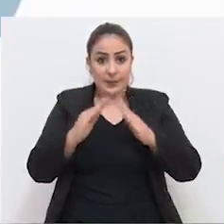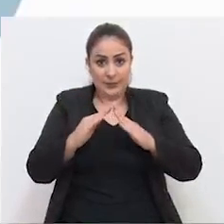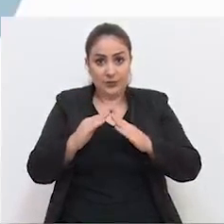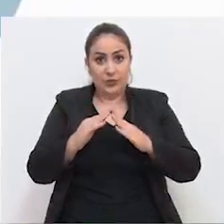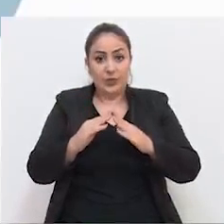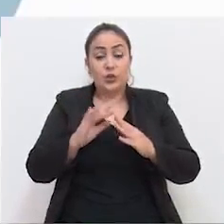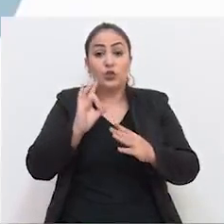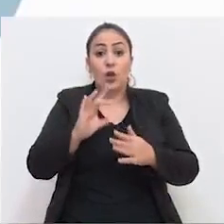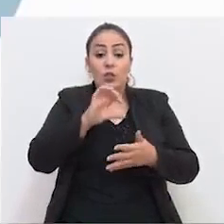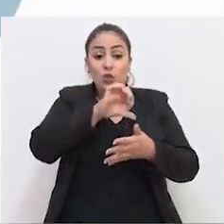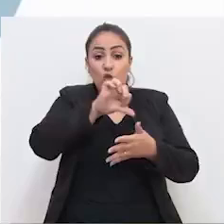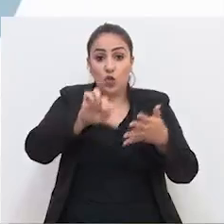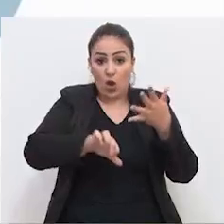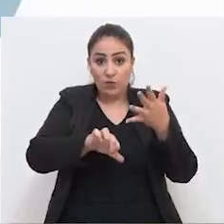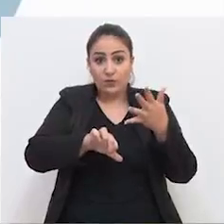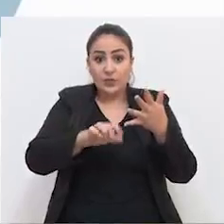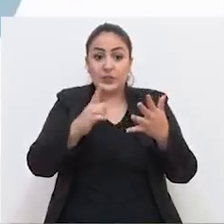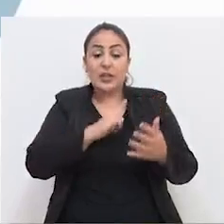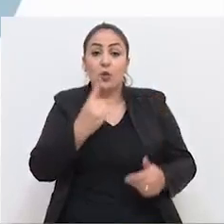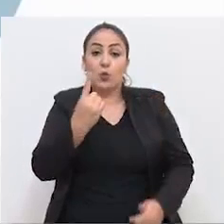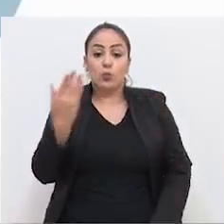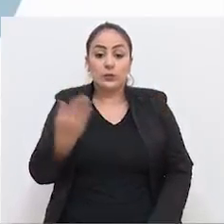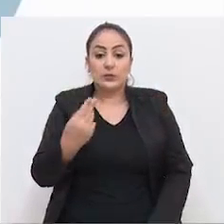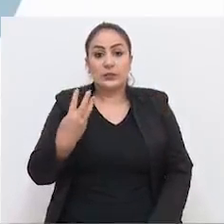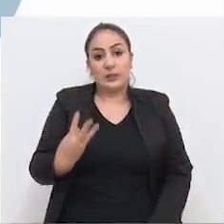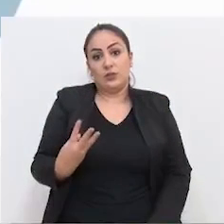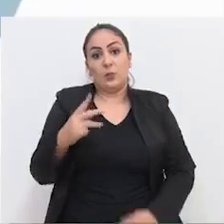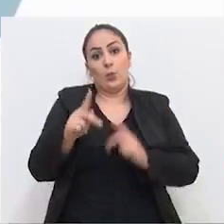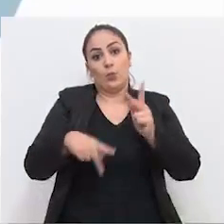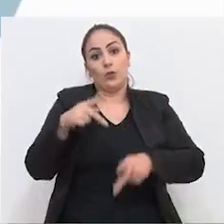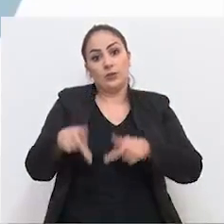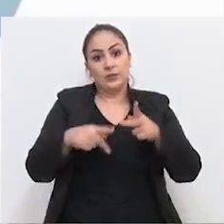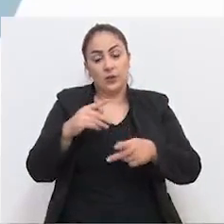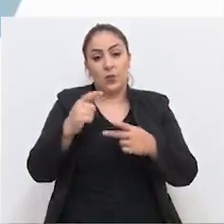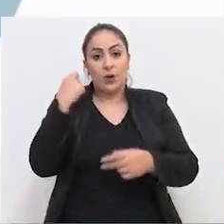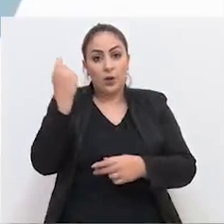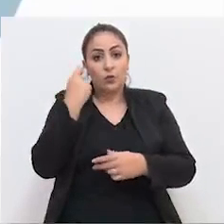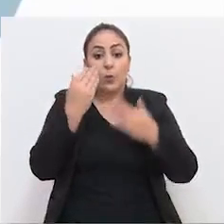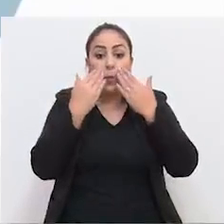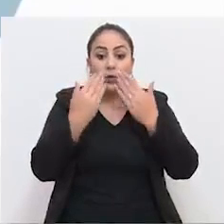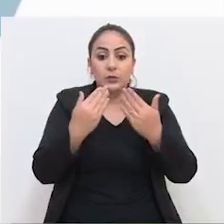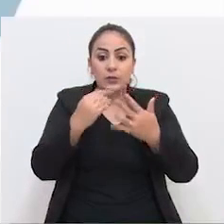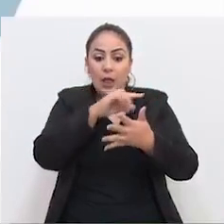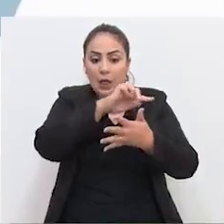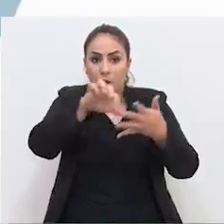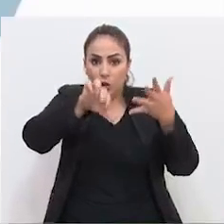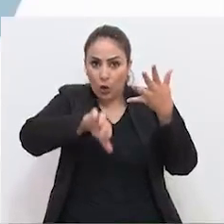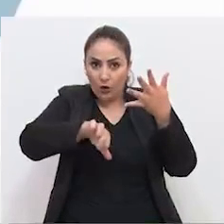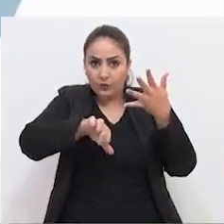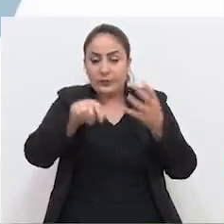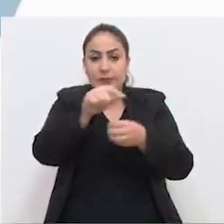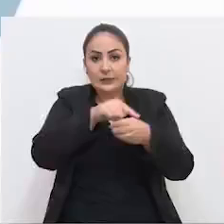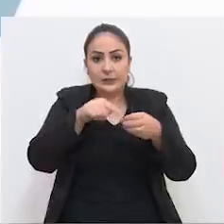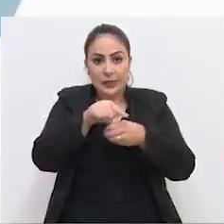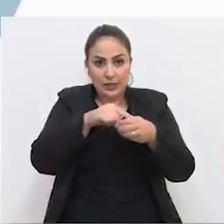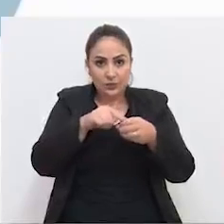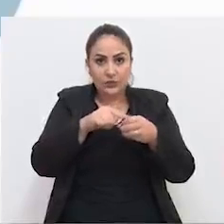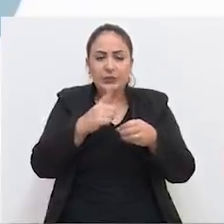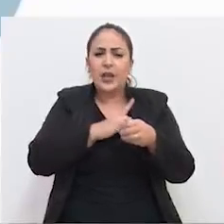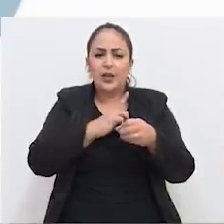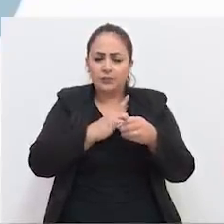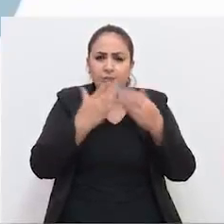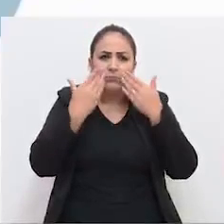9 cidades está concentrado cerca de 1/3 da população gaúcha, mostrando que essas 9 cidades dão um retrato